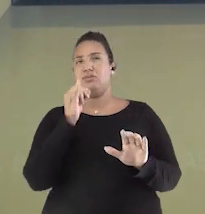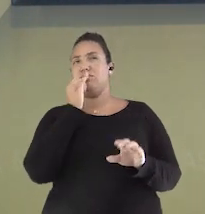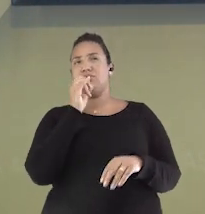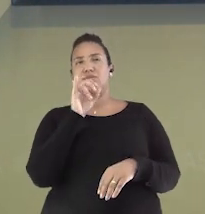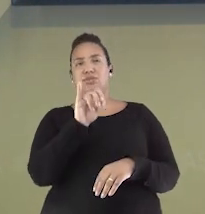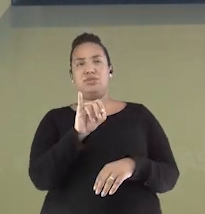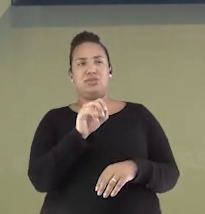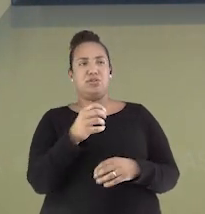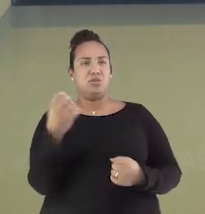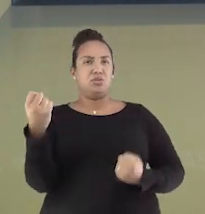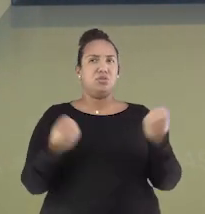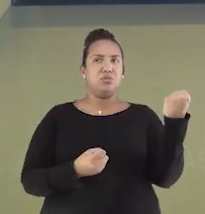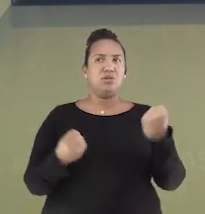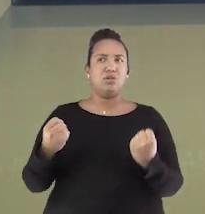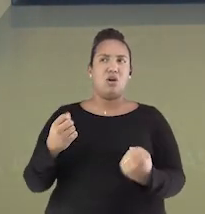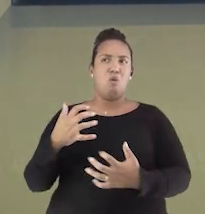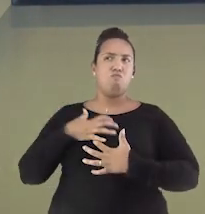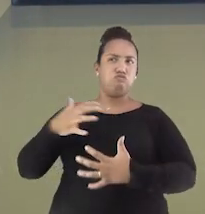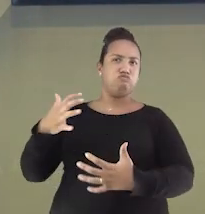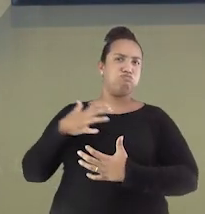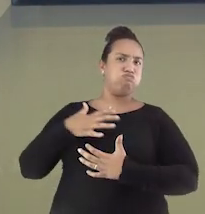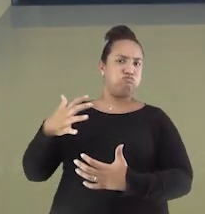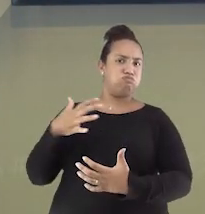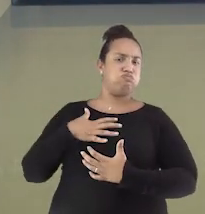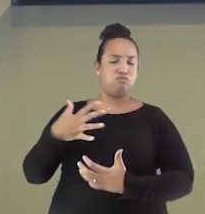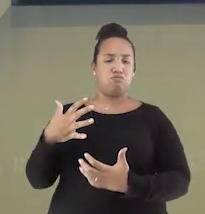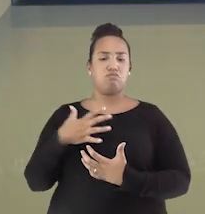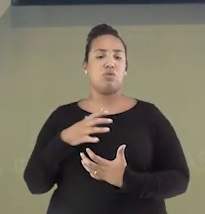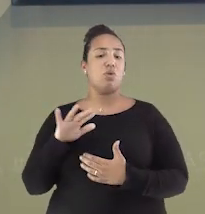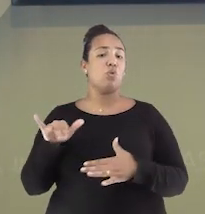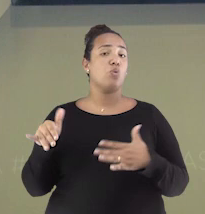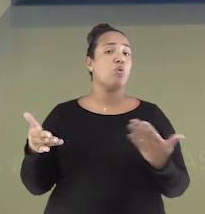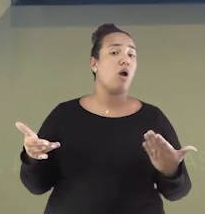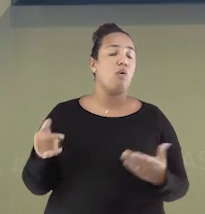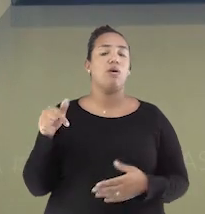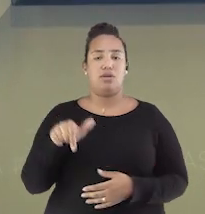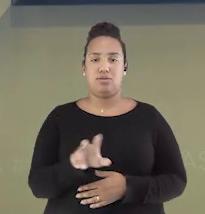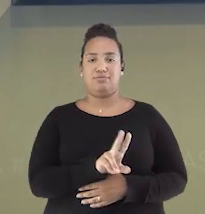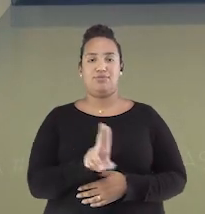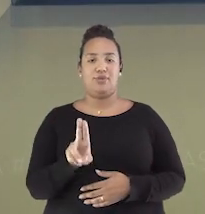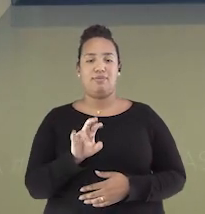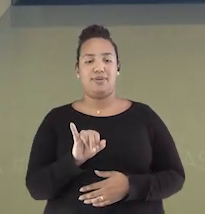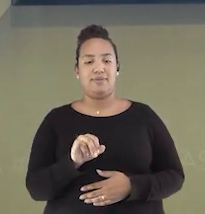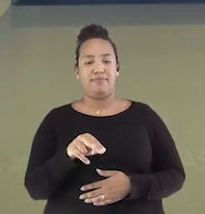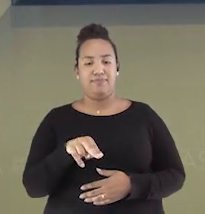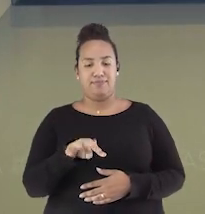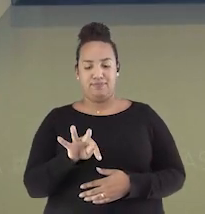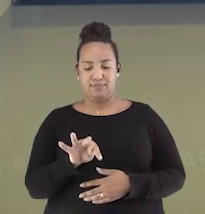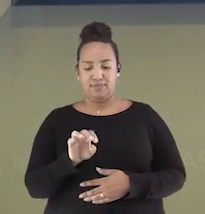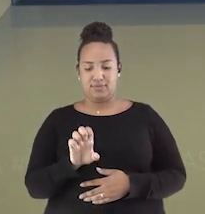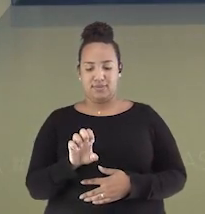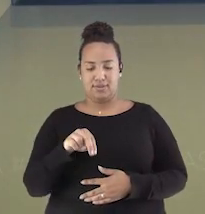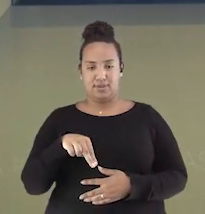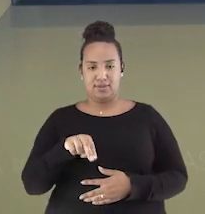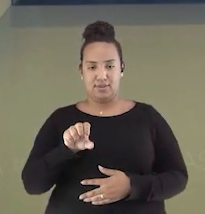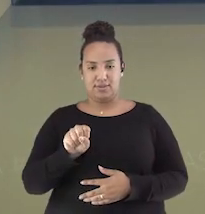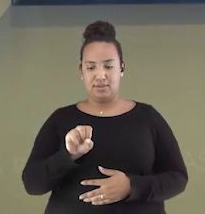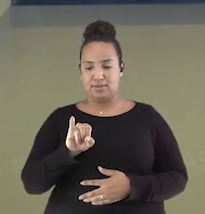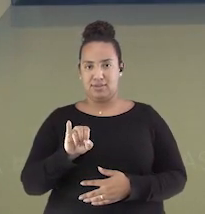chama aquele som forte que quase arrebenta na sua vida esse conceito é chamado de intensidade